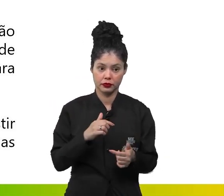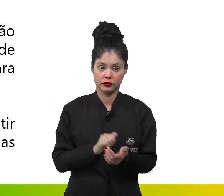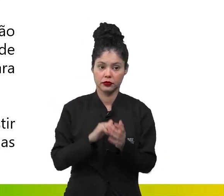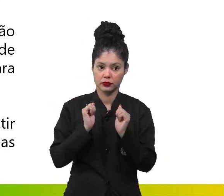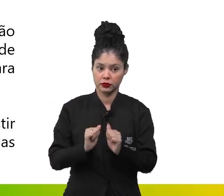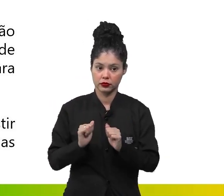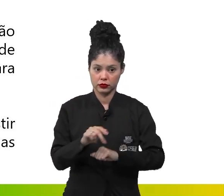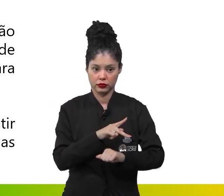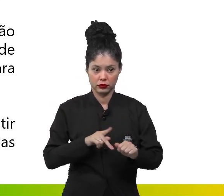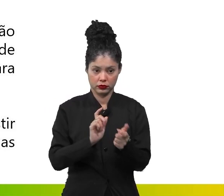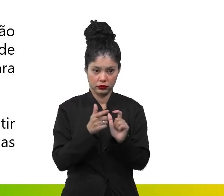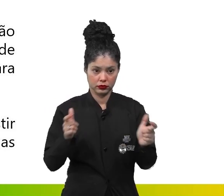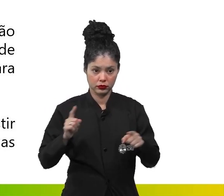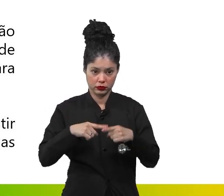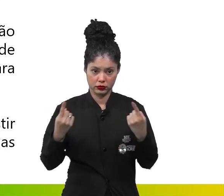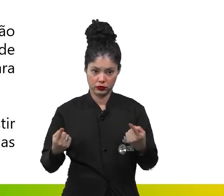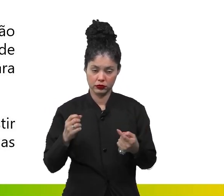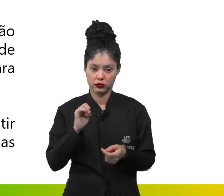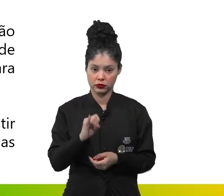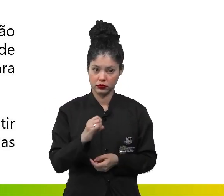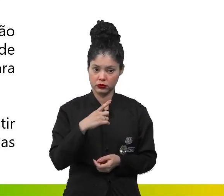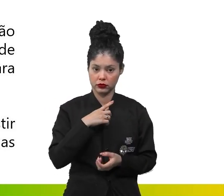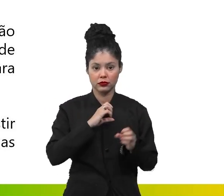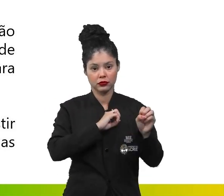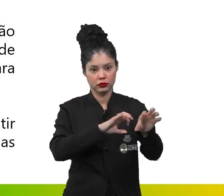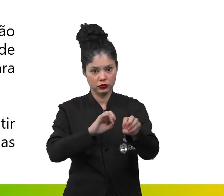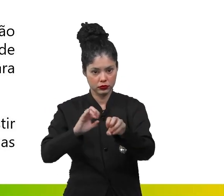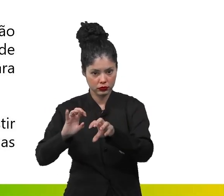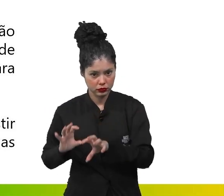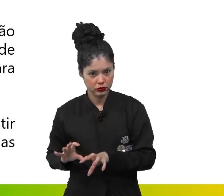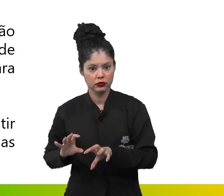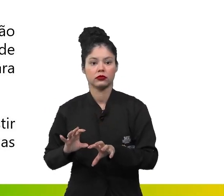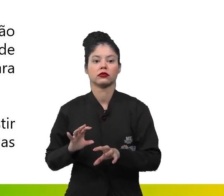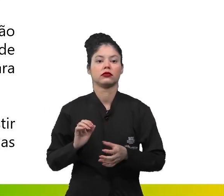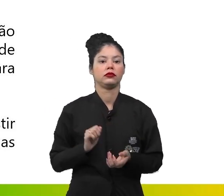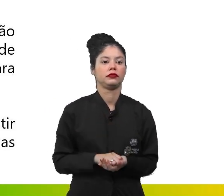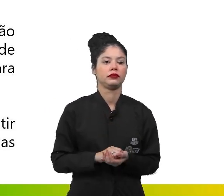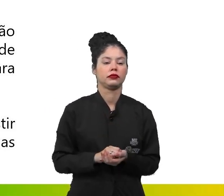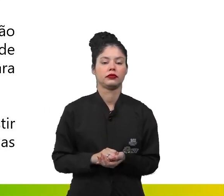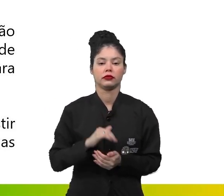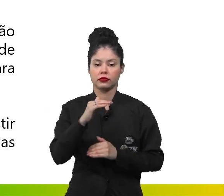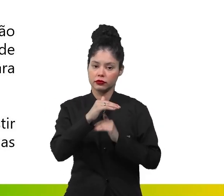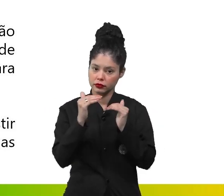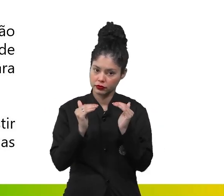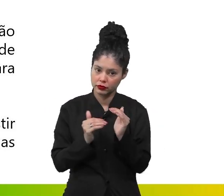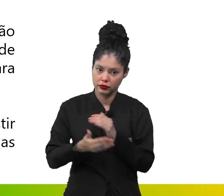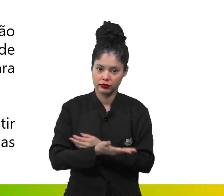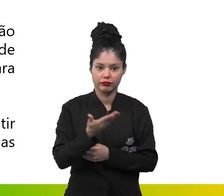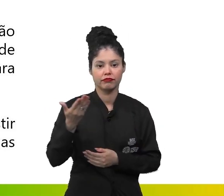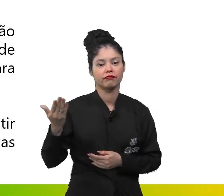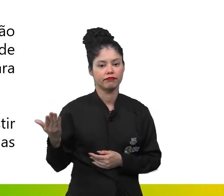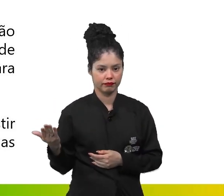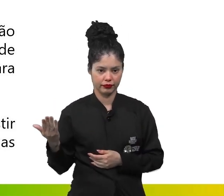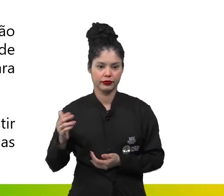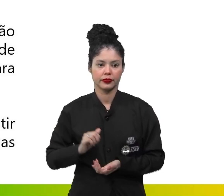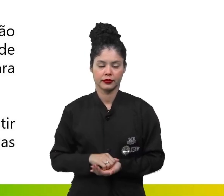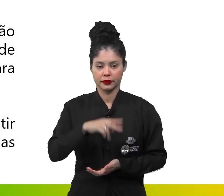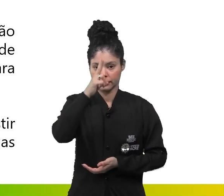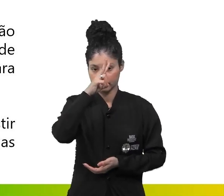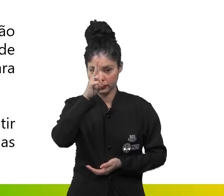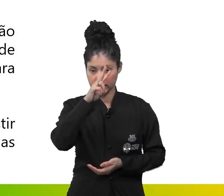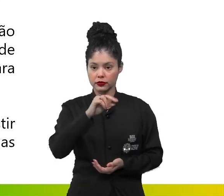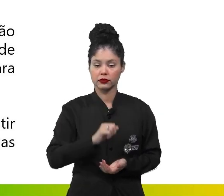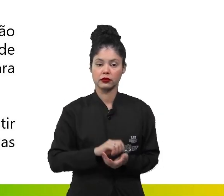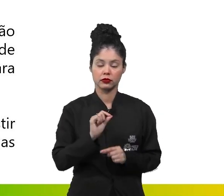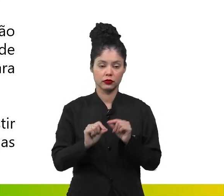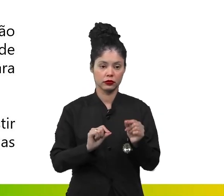ajudar o país a crescer, mas só se houver empregos, educação, principalmente aí para todos. Lembrando,